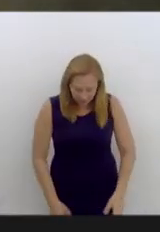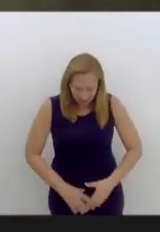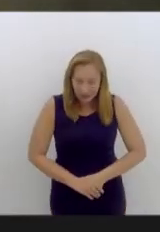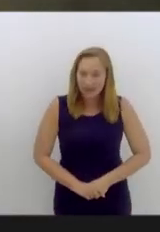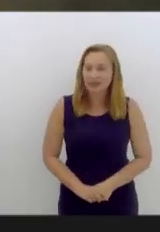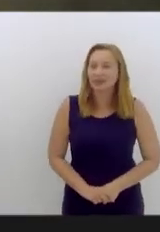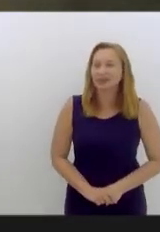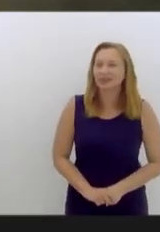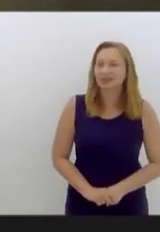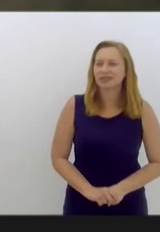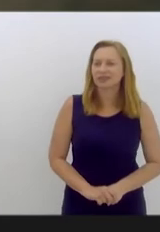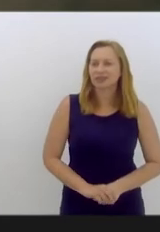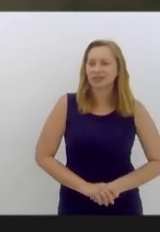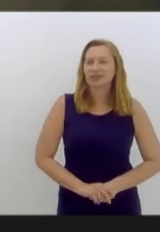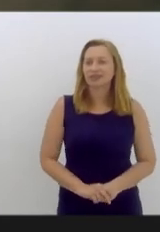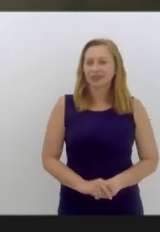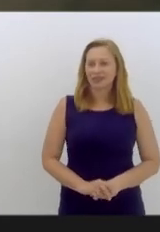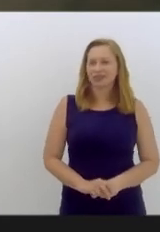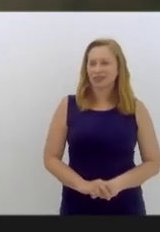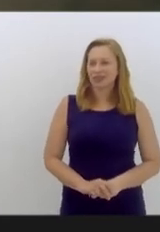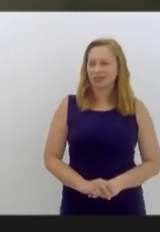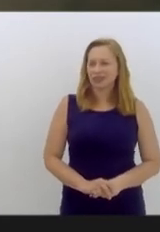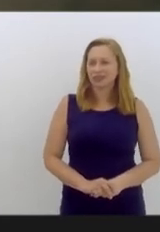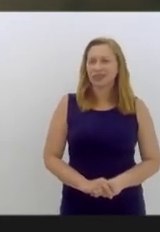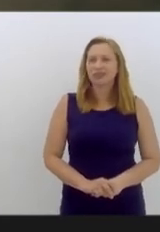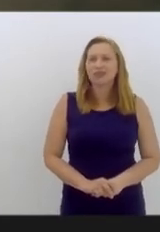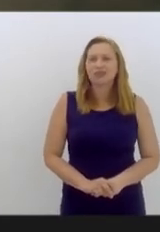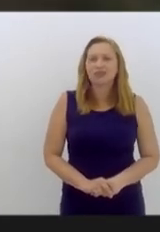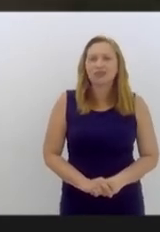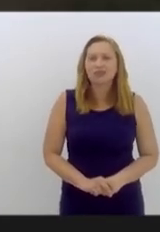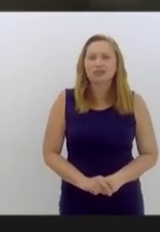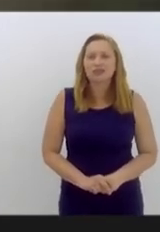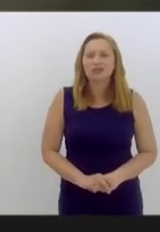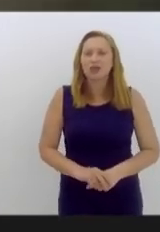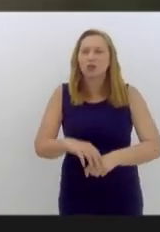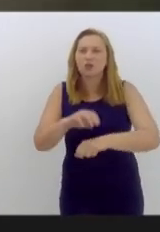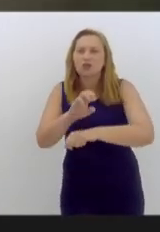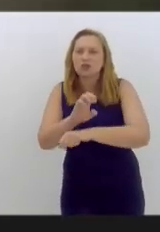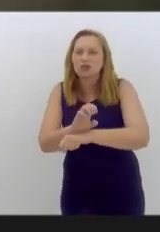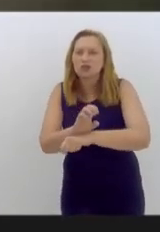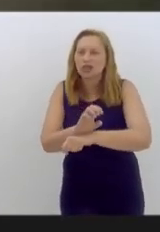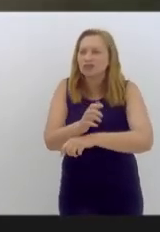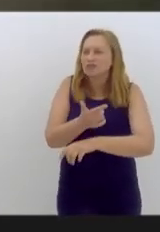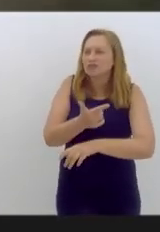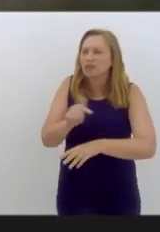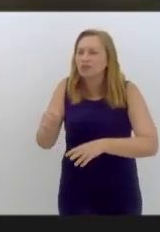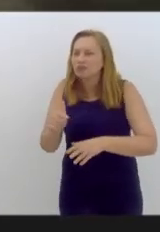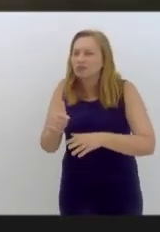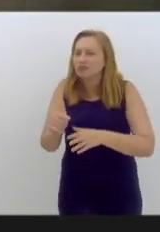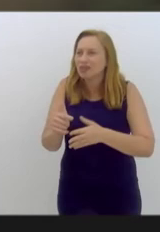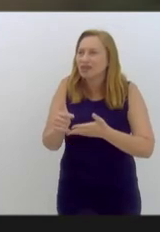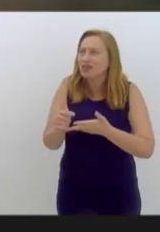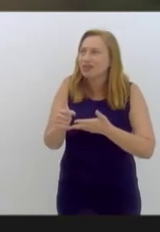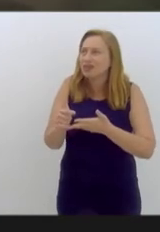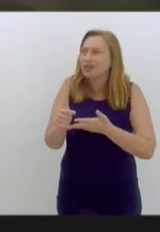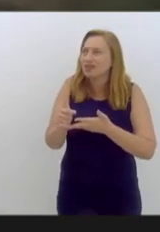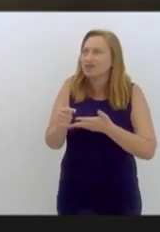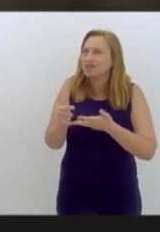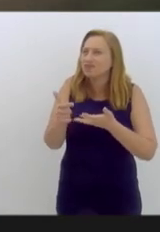tem como não repetir, e o fato do Estado não ter se atentado para essa discussão